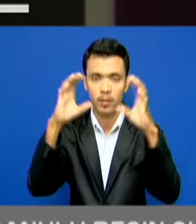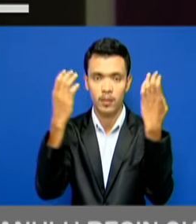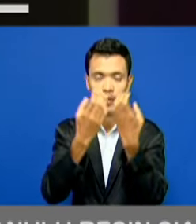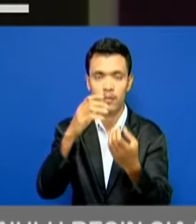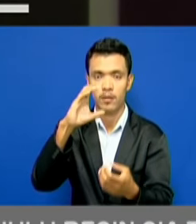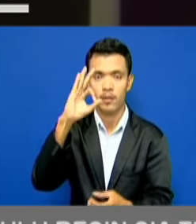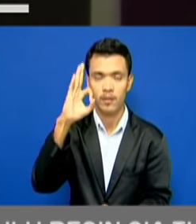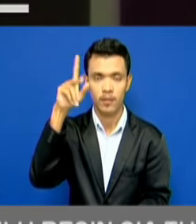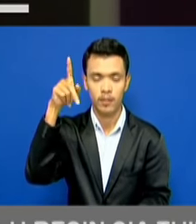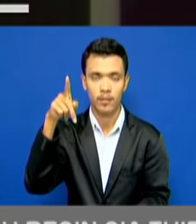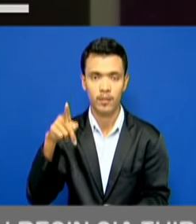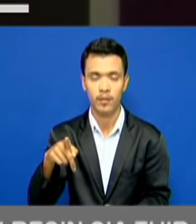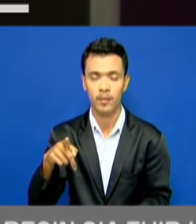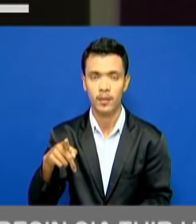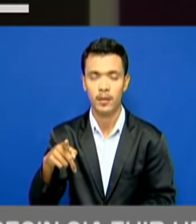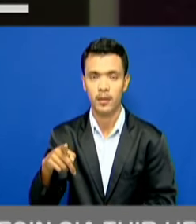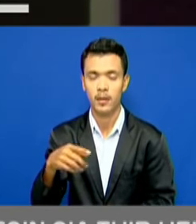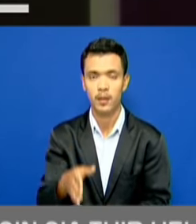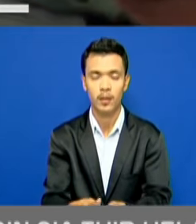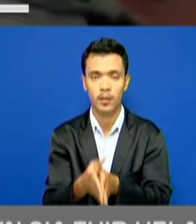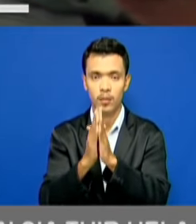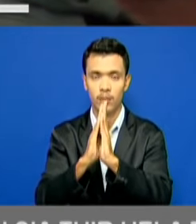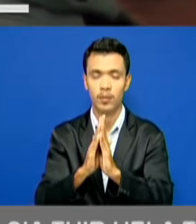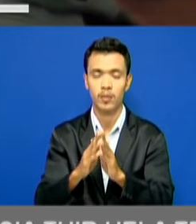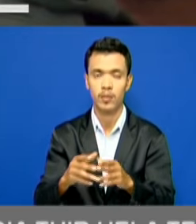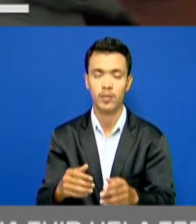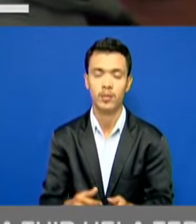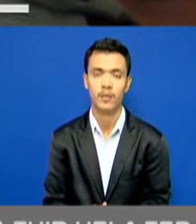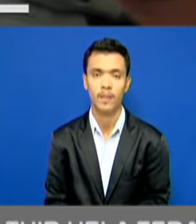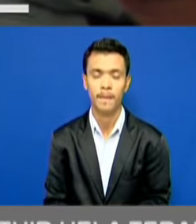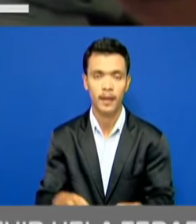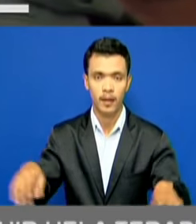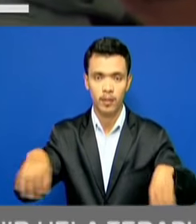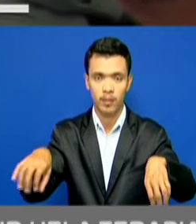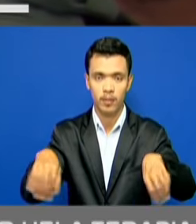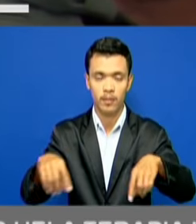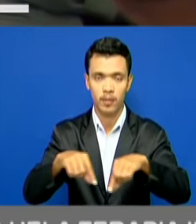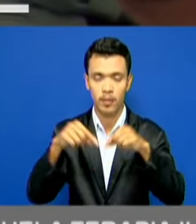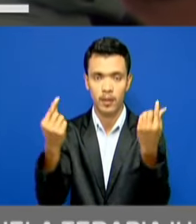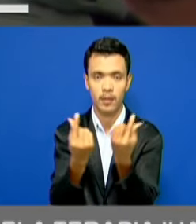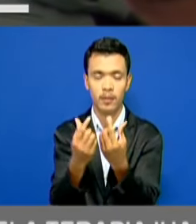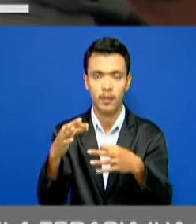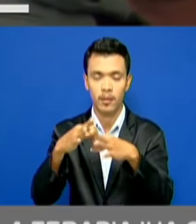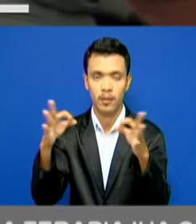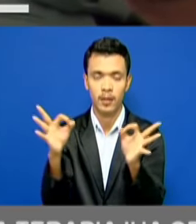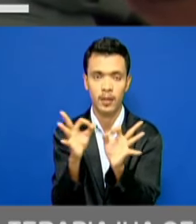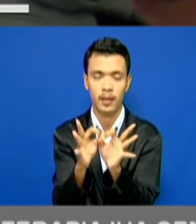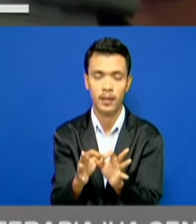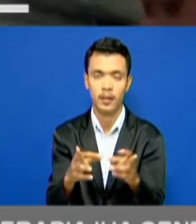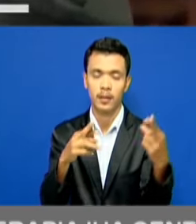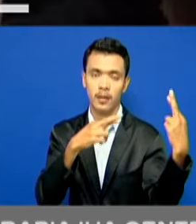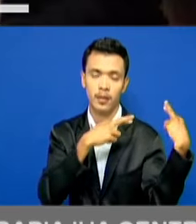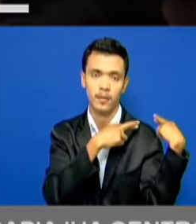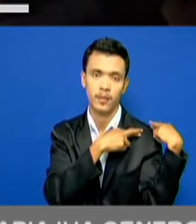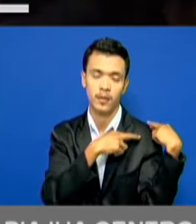Pública, Agostino Latêncio de Deus, encoraja empossado Sira a tu serviço e equipa, o de radia qualidade,